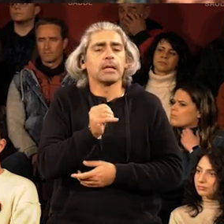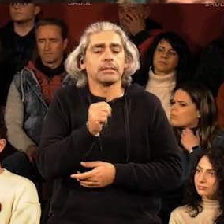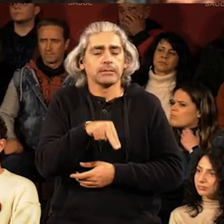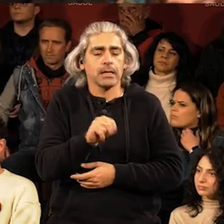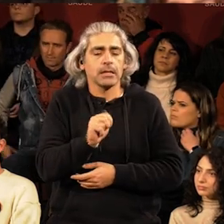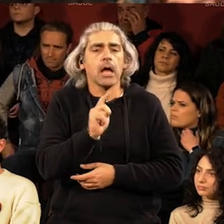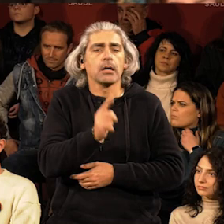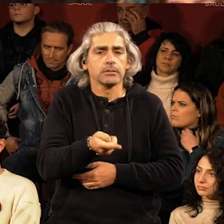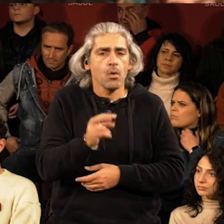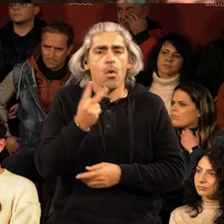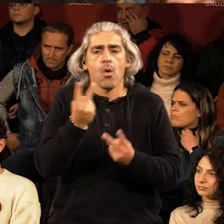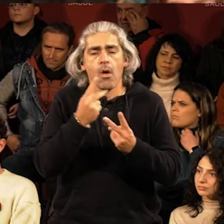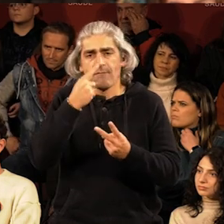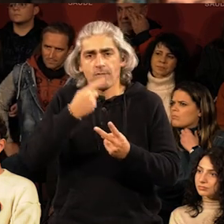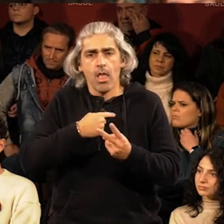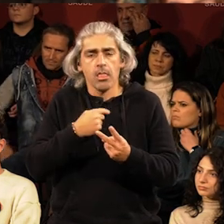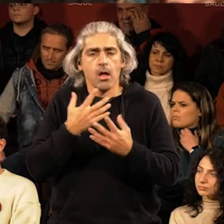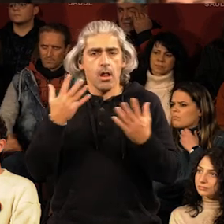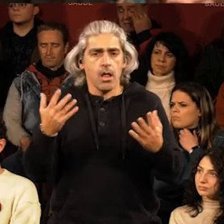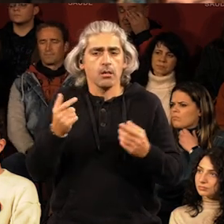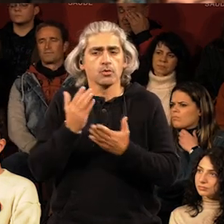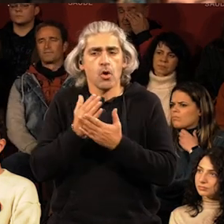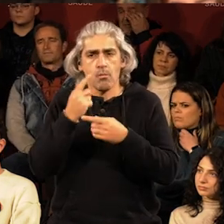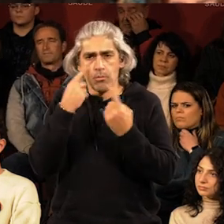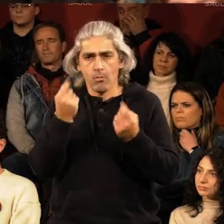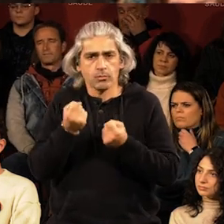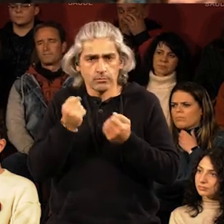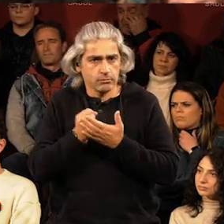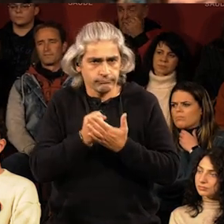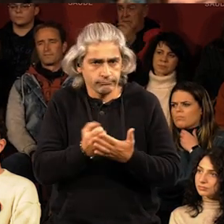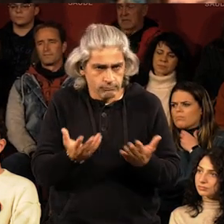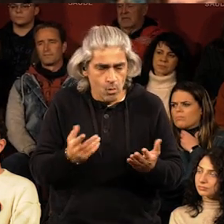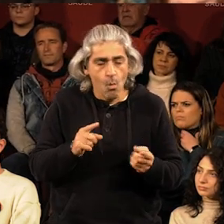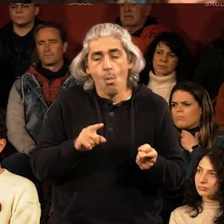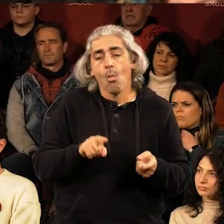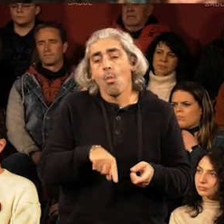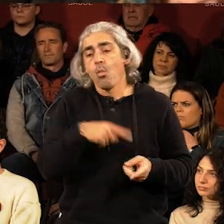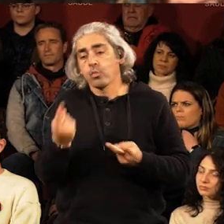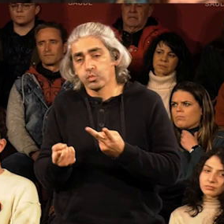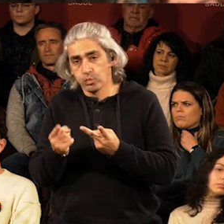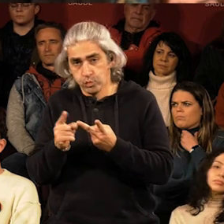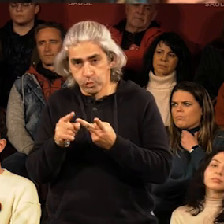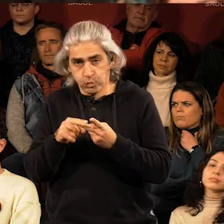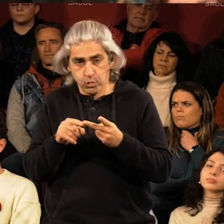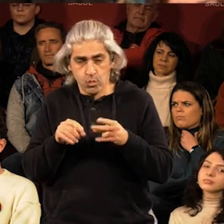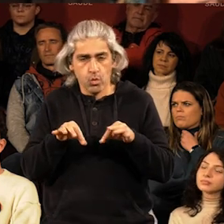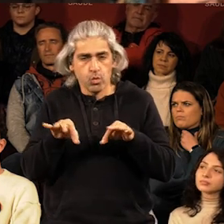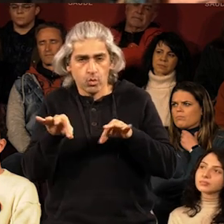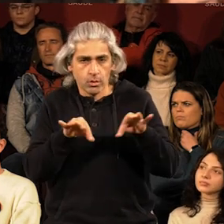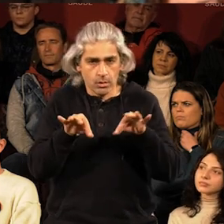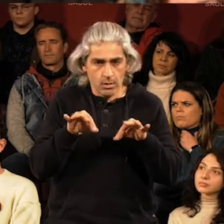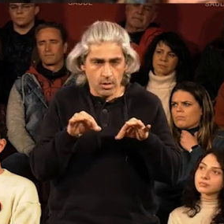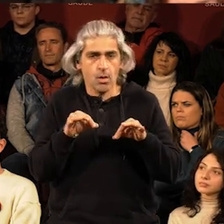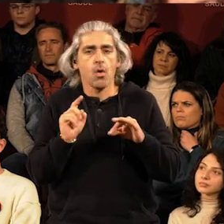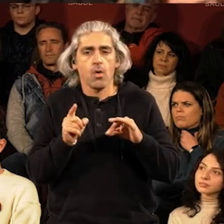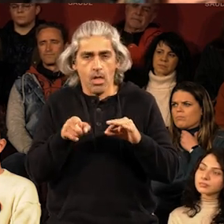de ambos terem falhado na resposta à escola pública o outro método o outro truque de ilusionismo são as